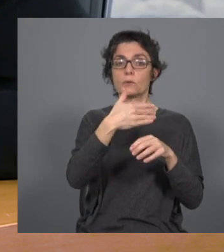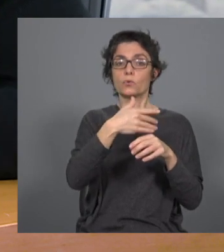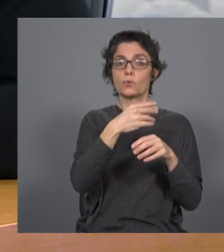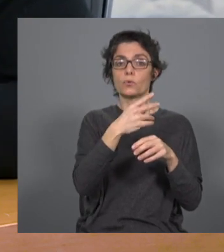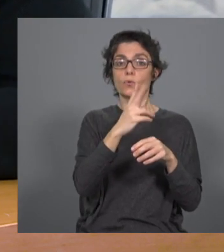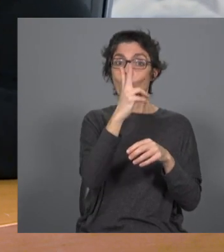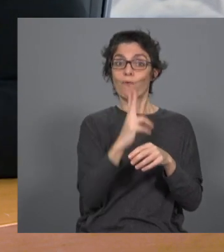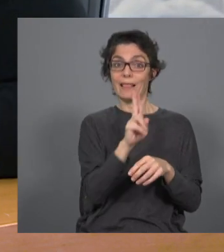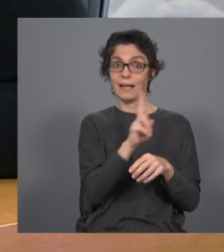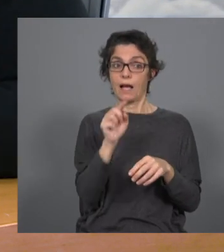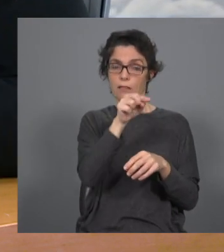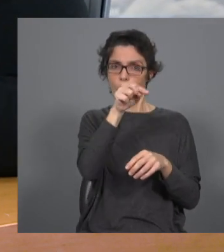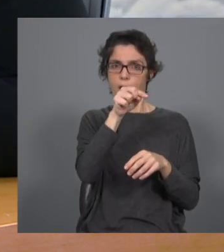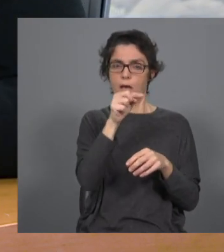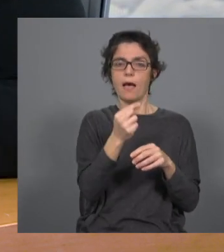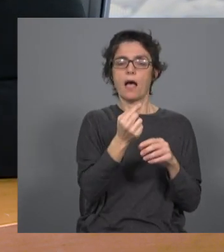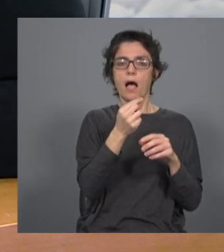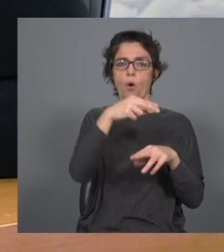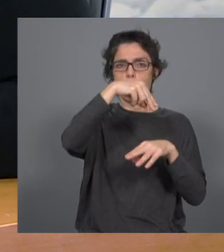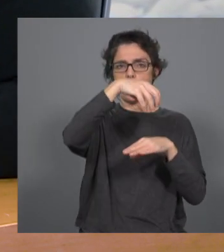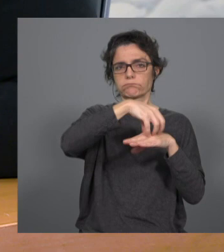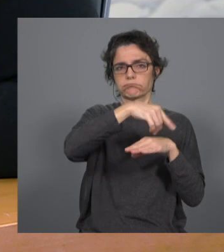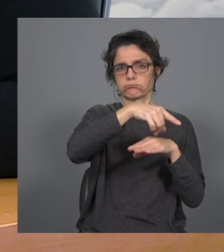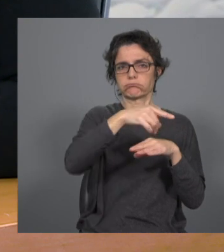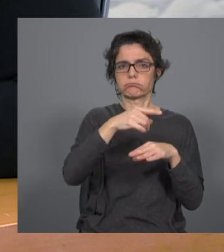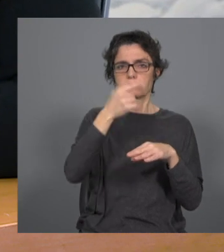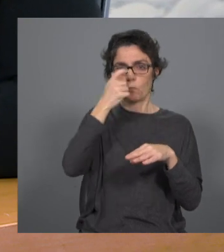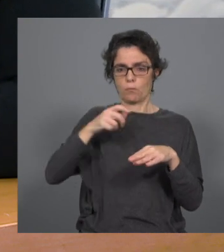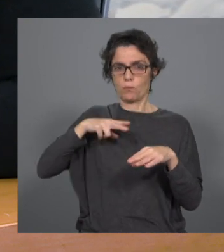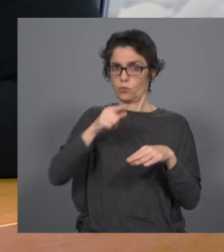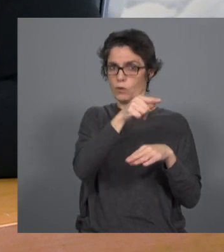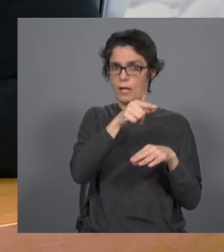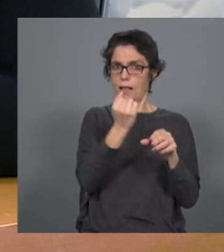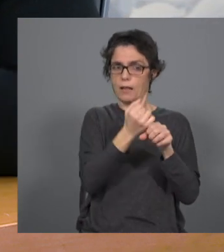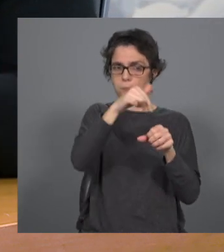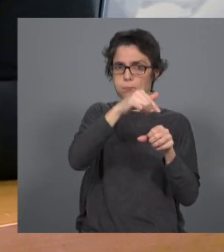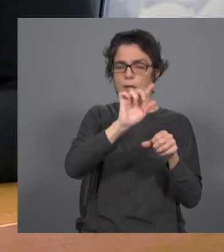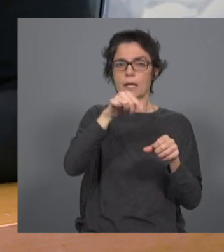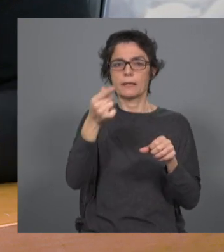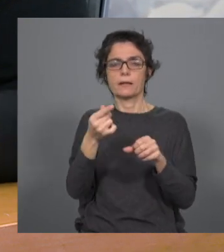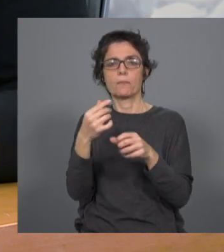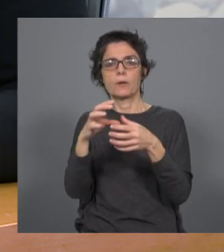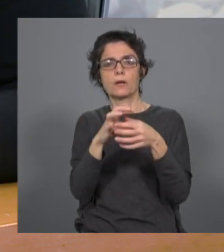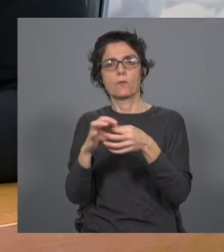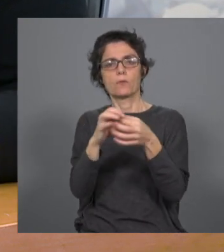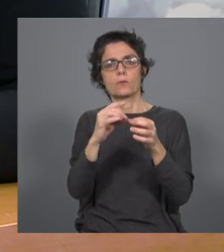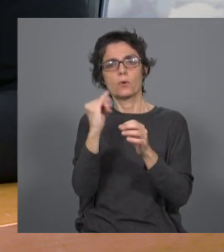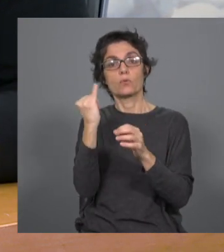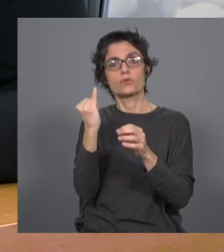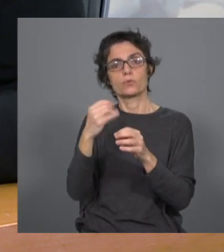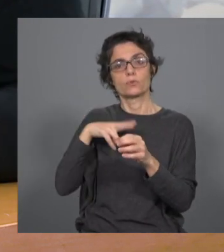Vaticano e que colabora ali, e depois temos também uma colaboração com o Instituto Português. Ali são 2 cooperadoras que estão em